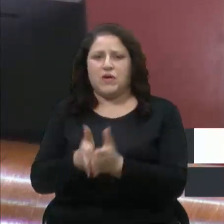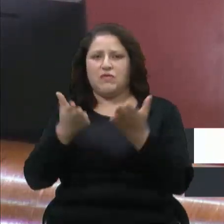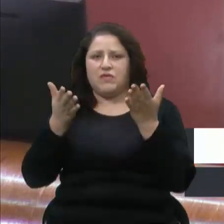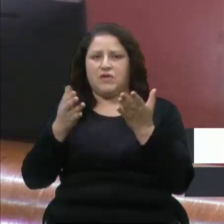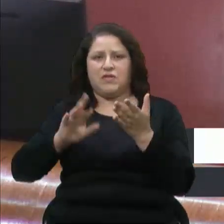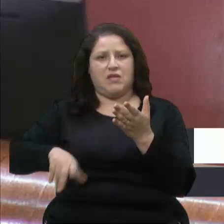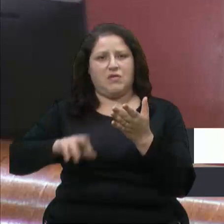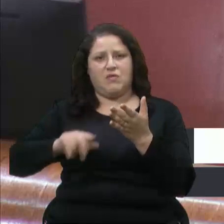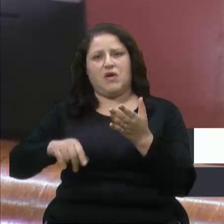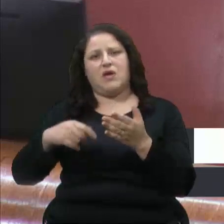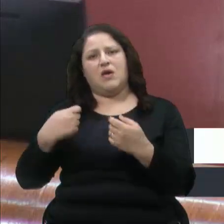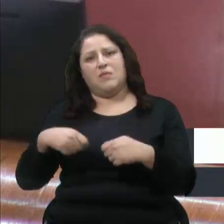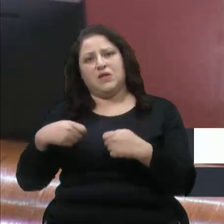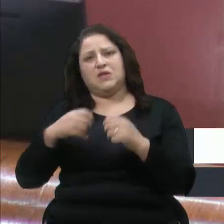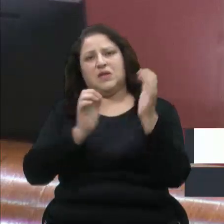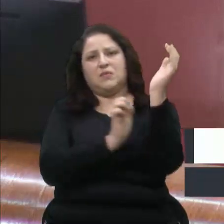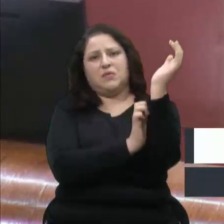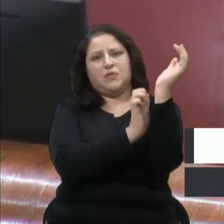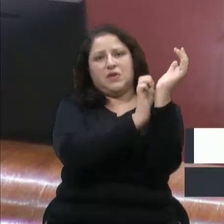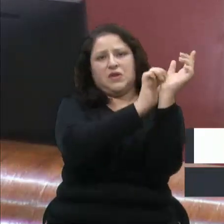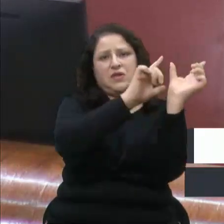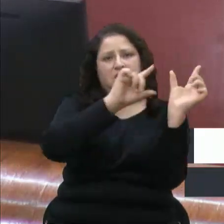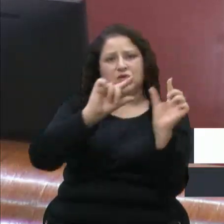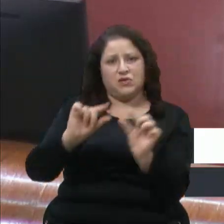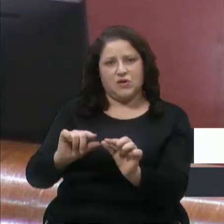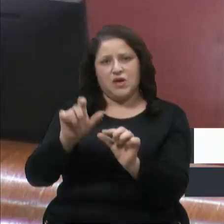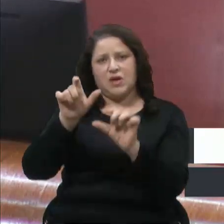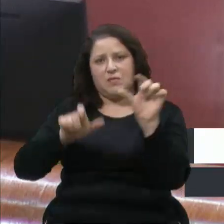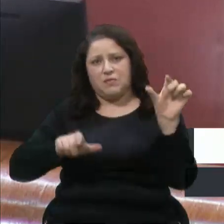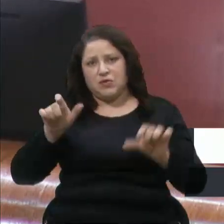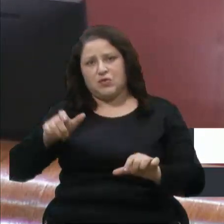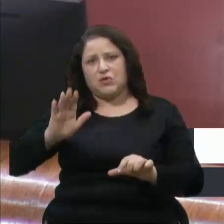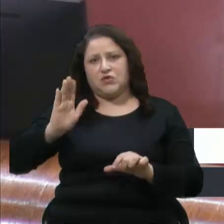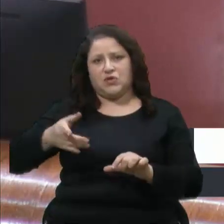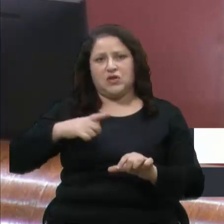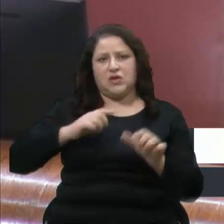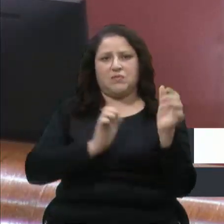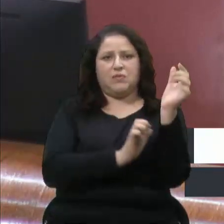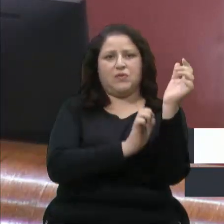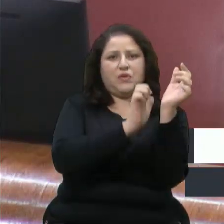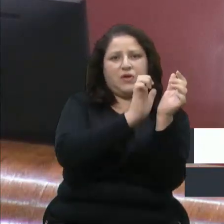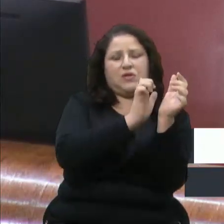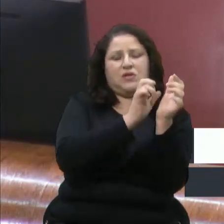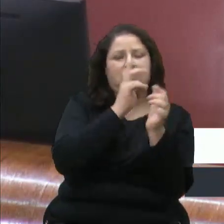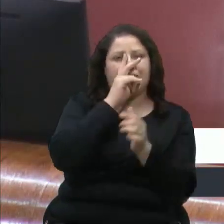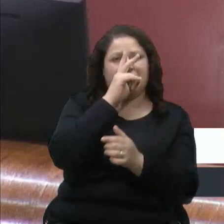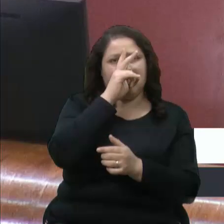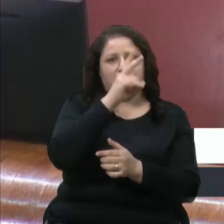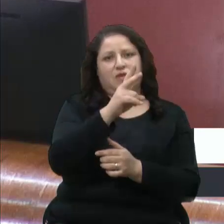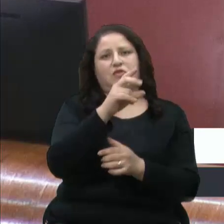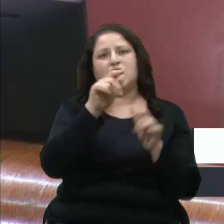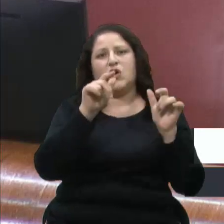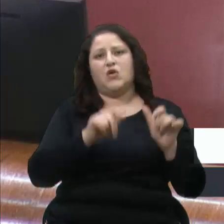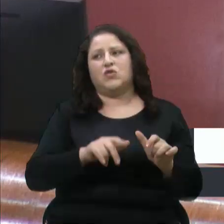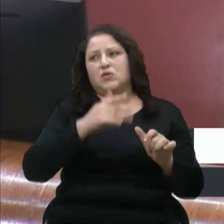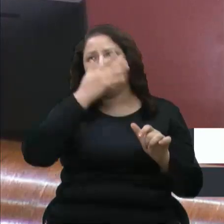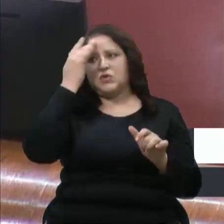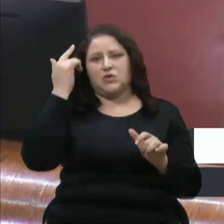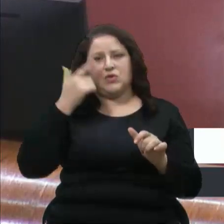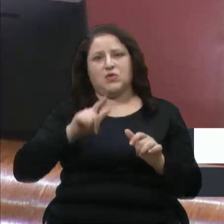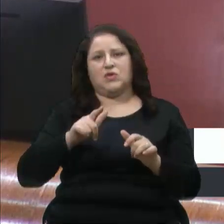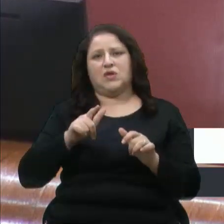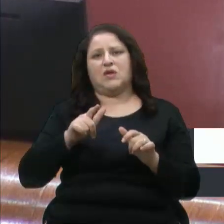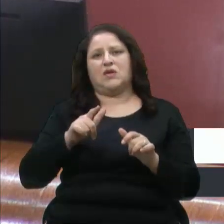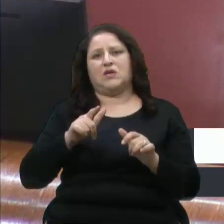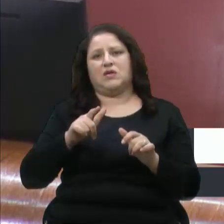Não é. Nós temos que desburocratizar quem já está com a burocratização demais, que é onde as pessoas não conseguem empreender.